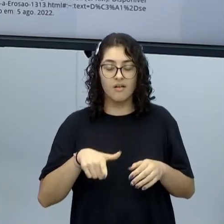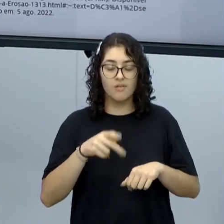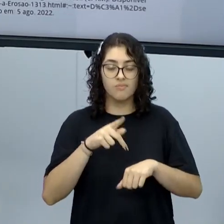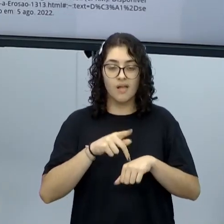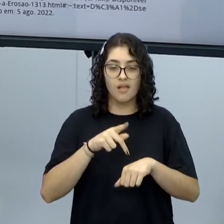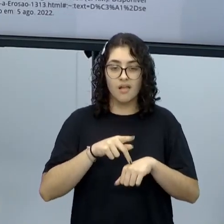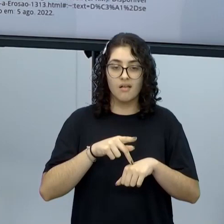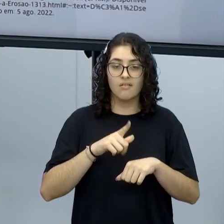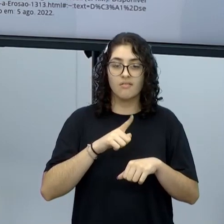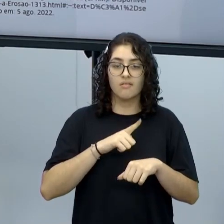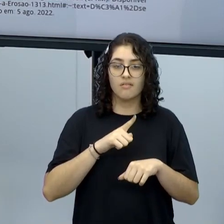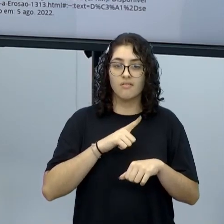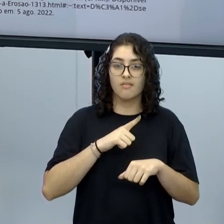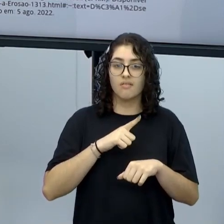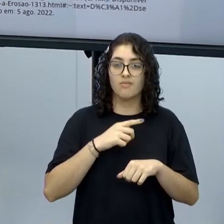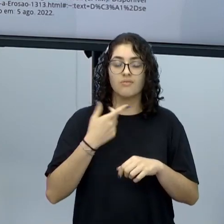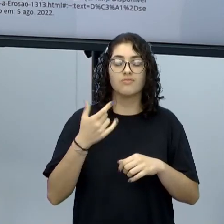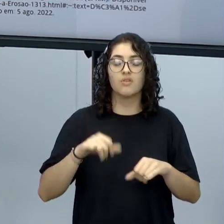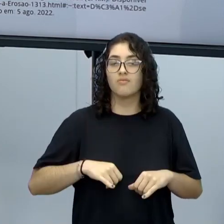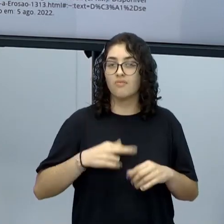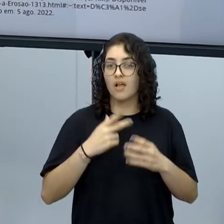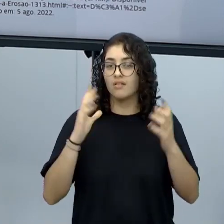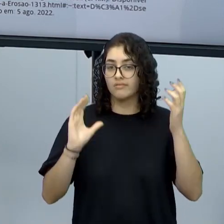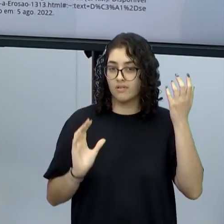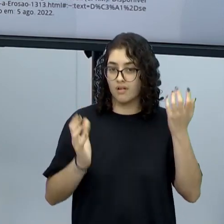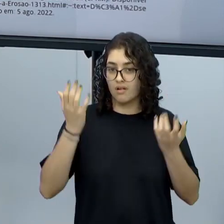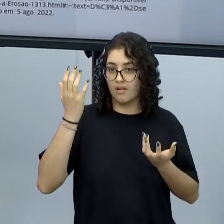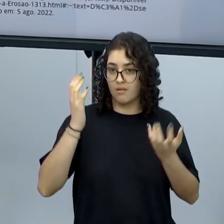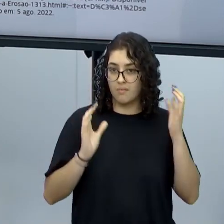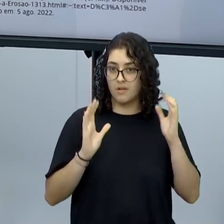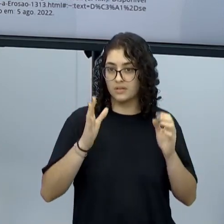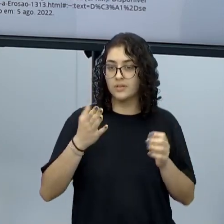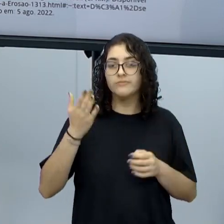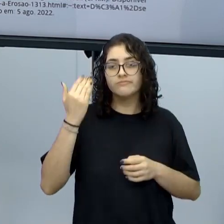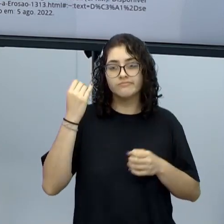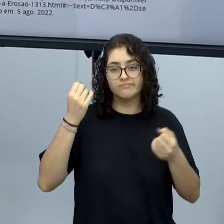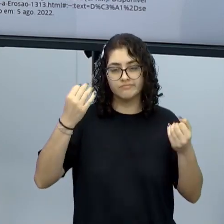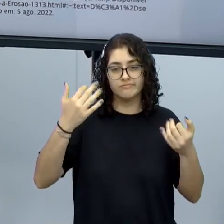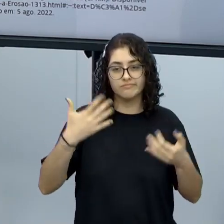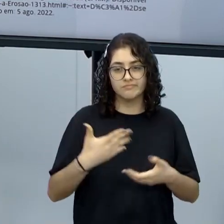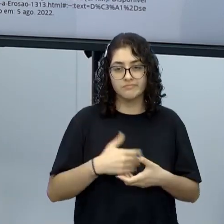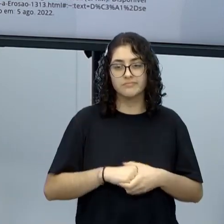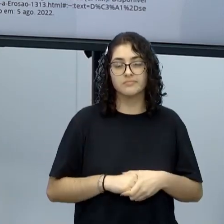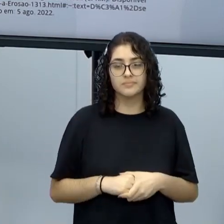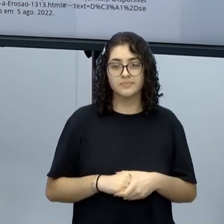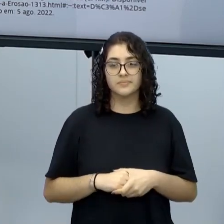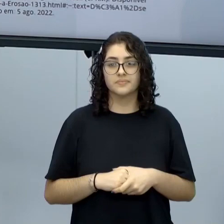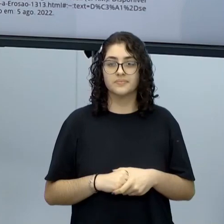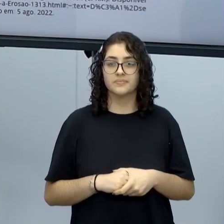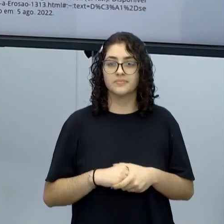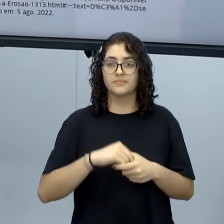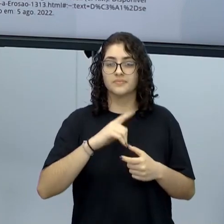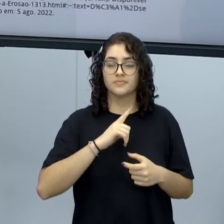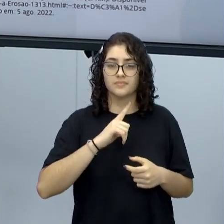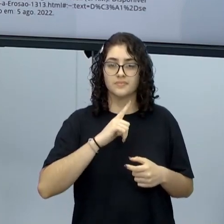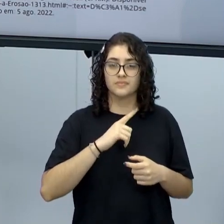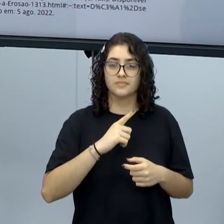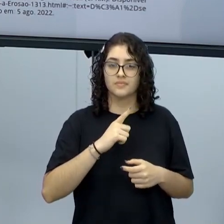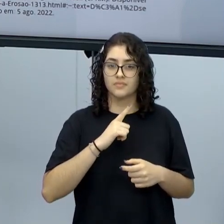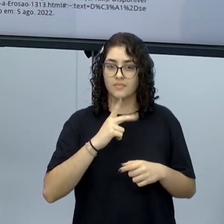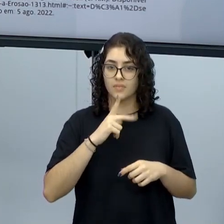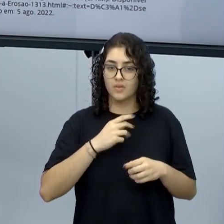vai sofrer os processos de intemperismo que a gente já viu na última aula. Se você não lembra, volta lá. Sofreu os processos, ela gerou